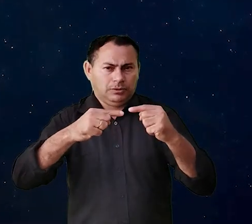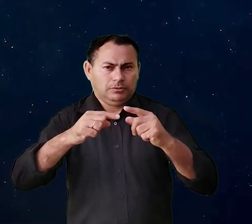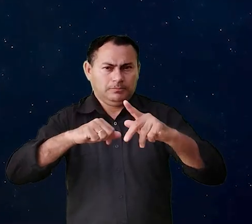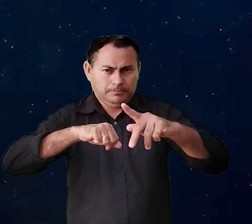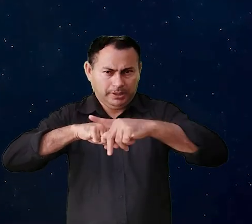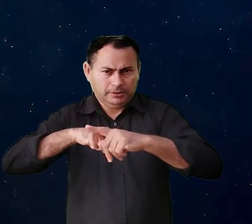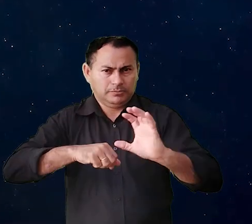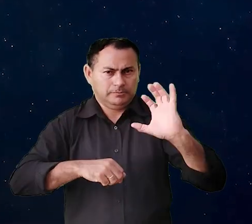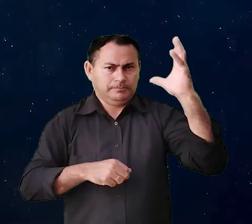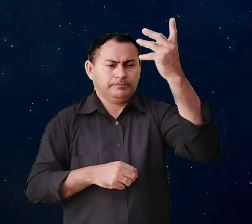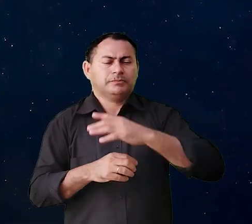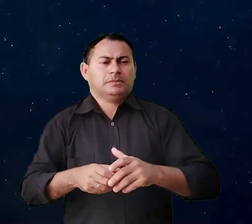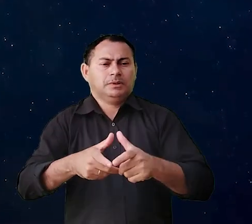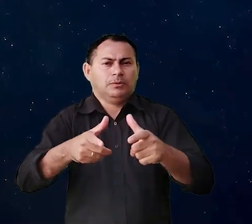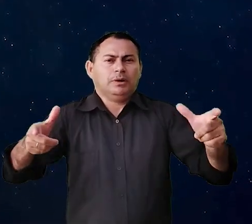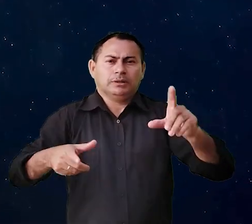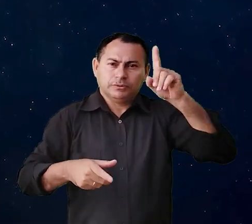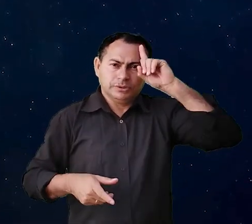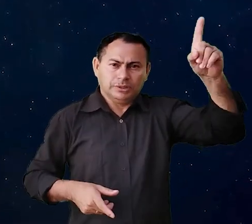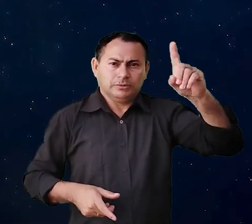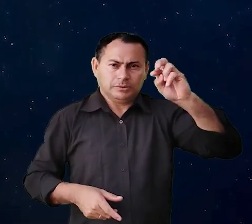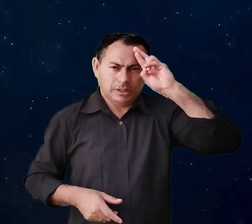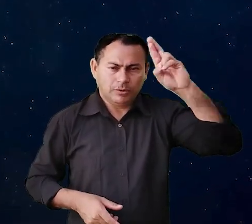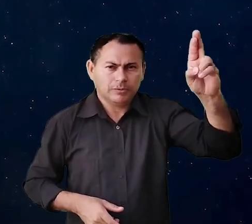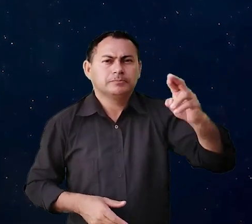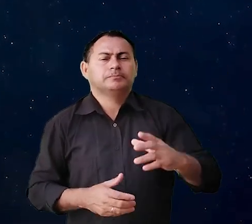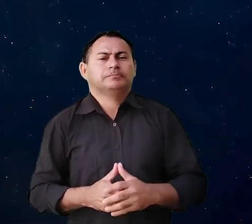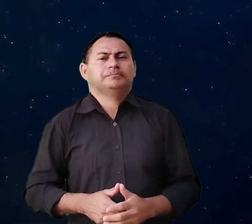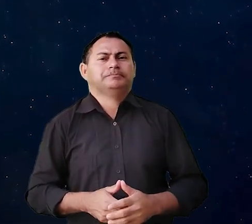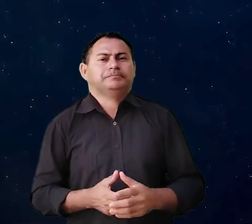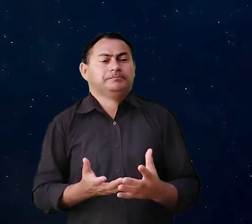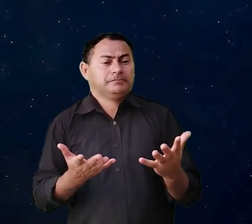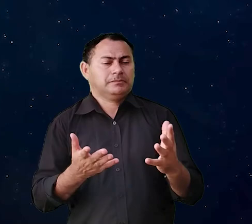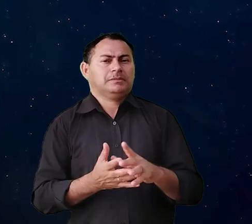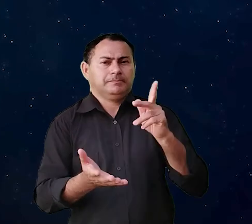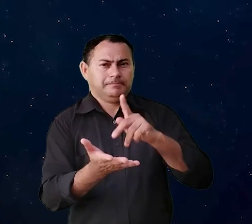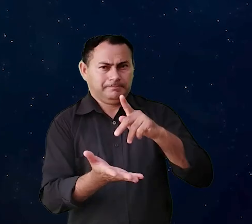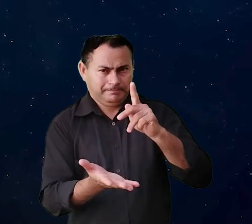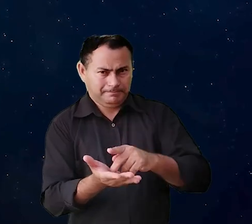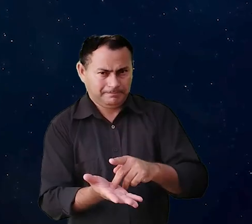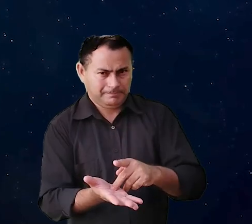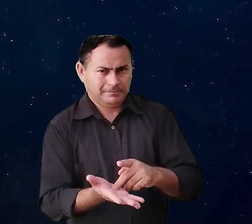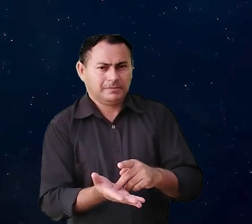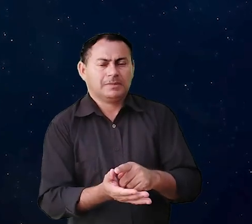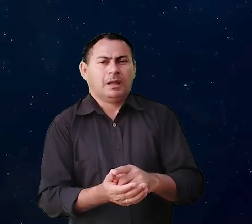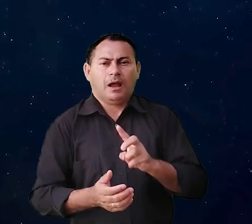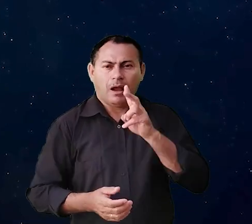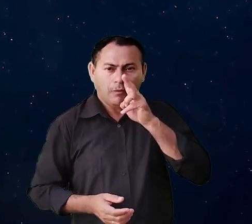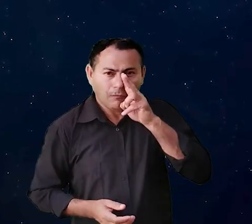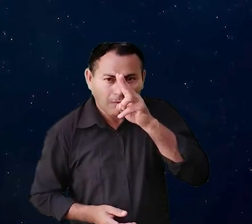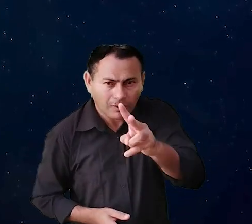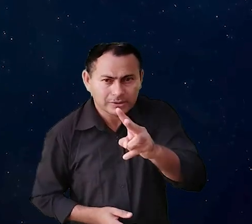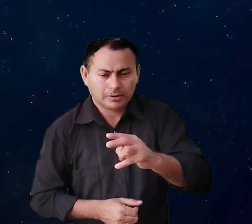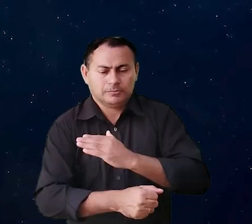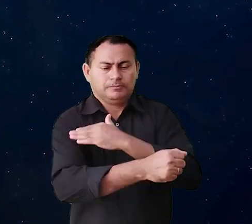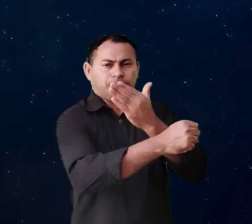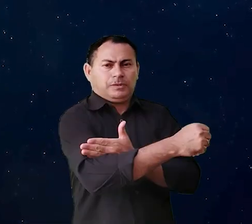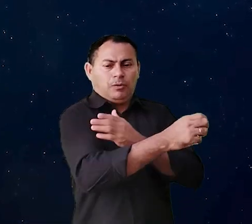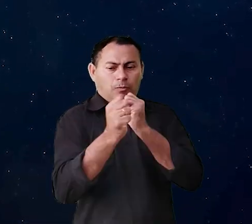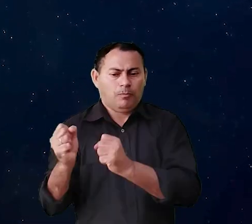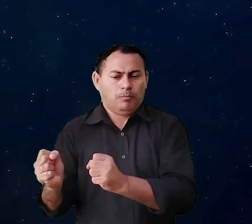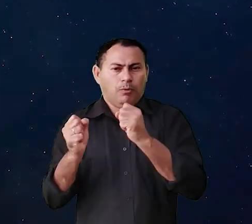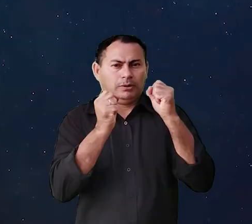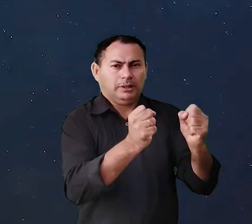acordo com Pedro, isso que acontecerá no grande e temível dia do Senhor é realmente a força,